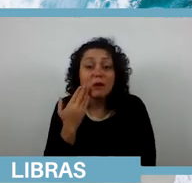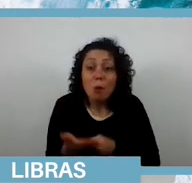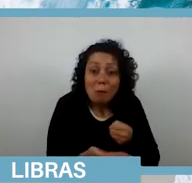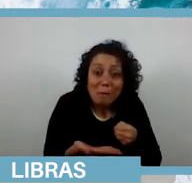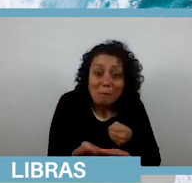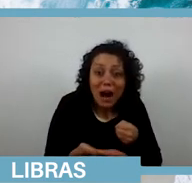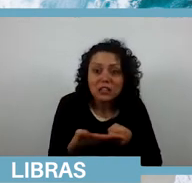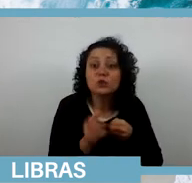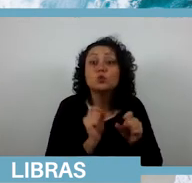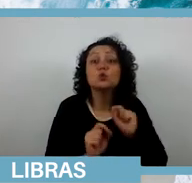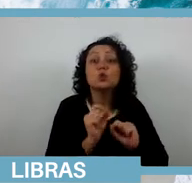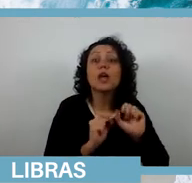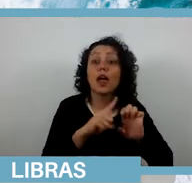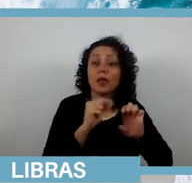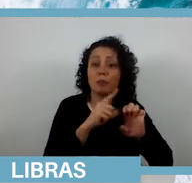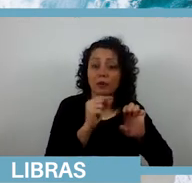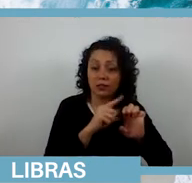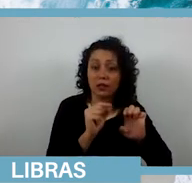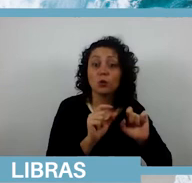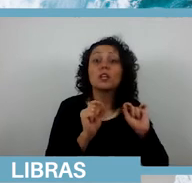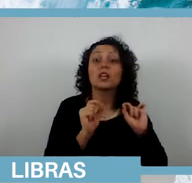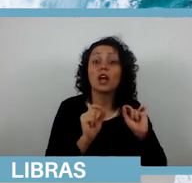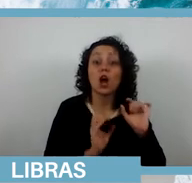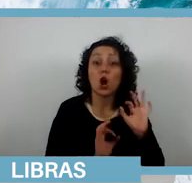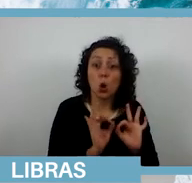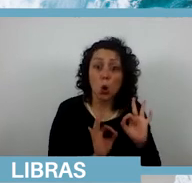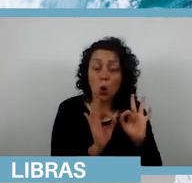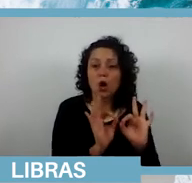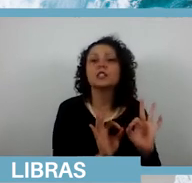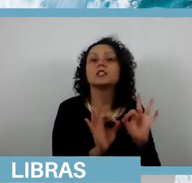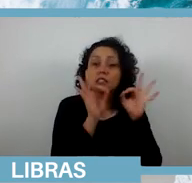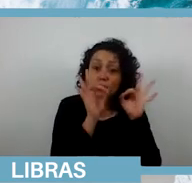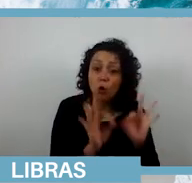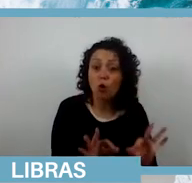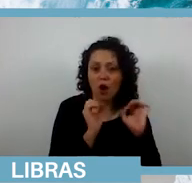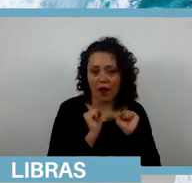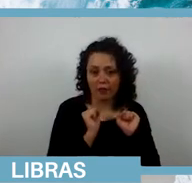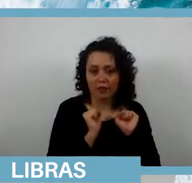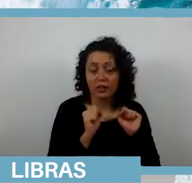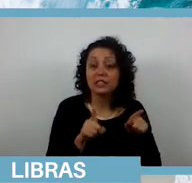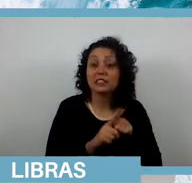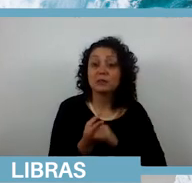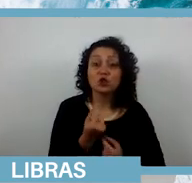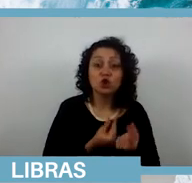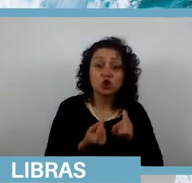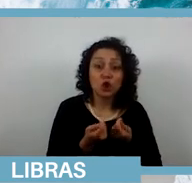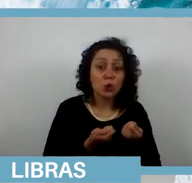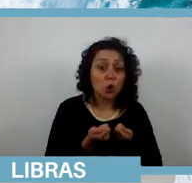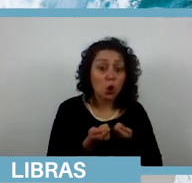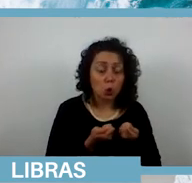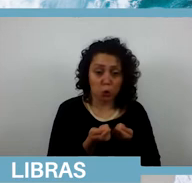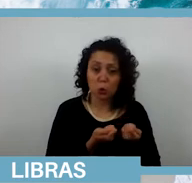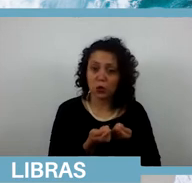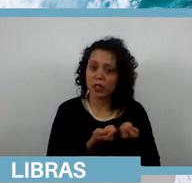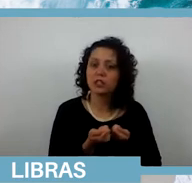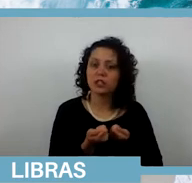do empreendedorismo, que é organização, muito planejamento, principalmente controle das finanças, e não só controle,